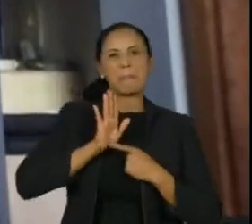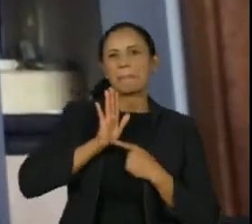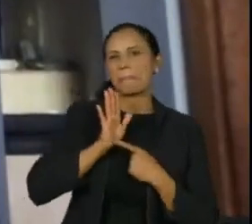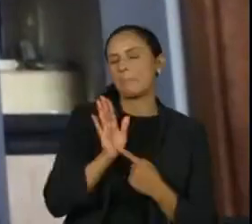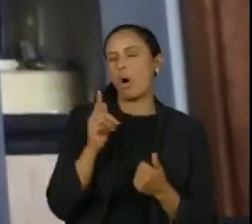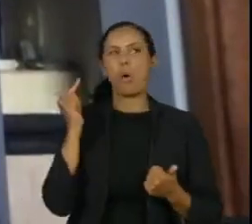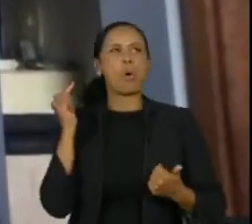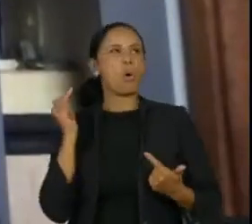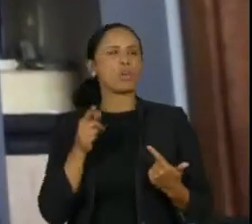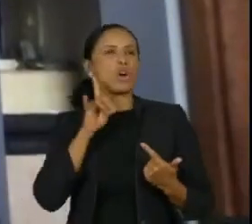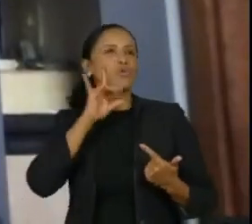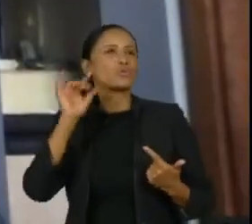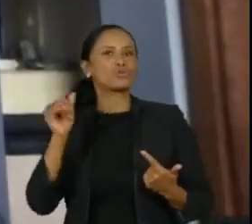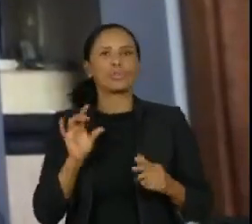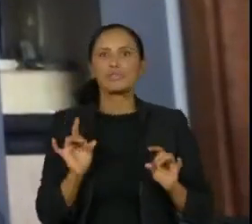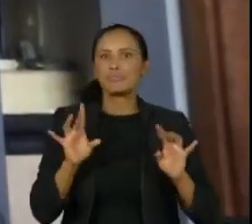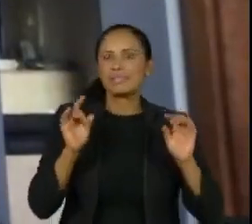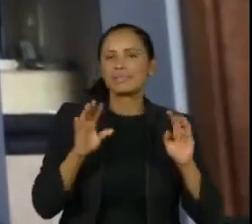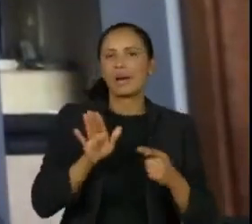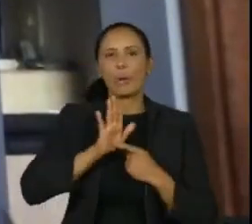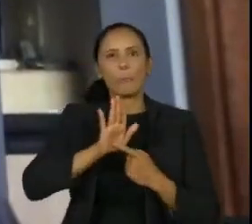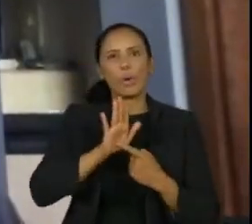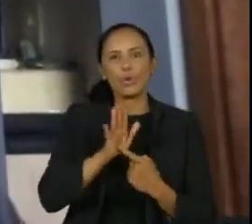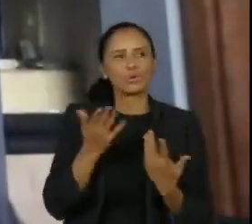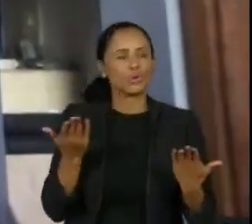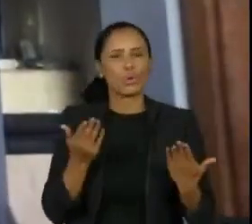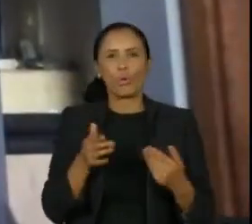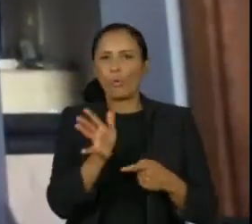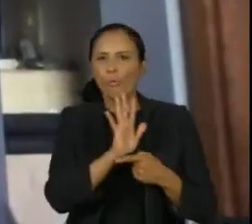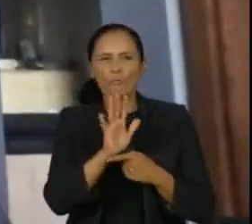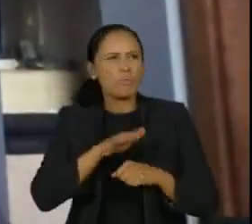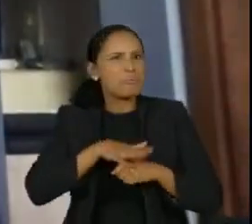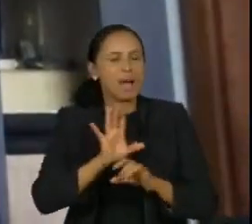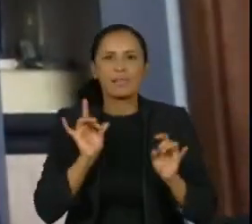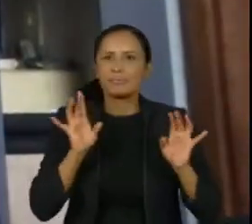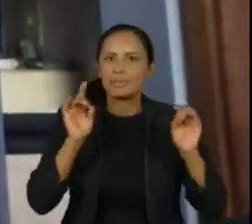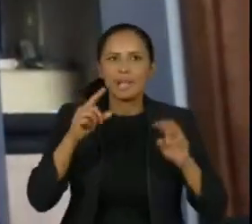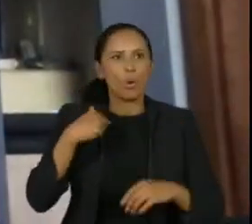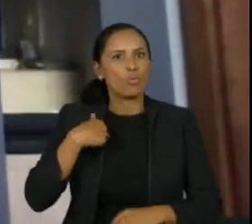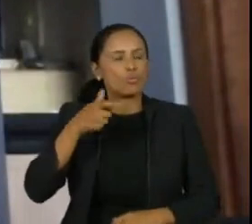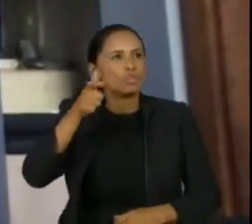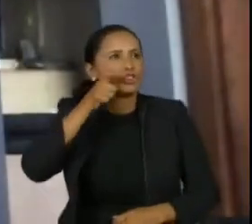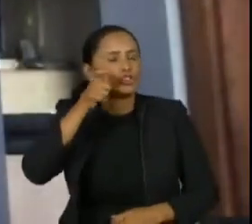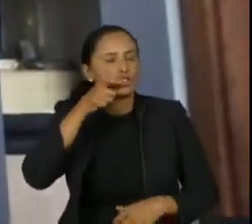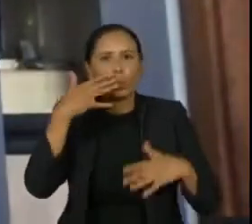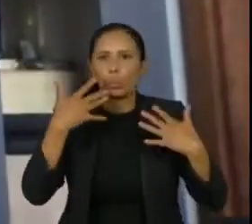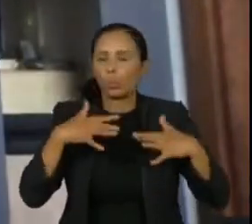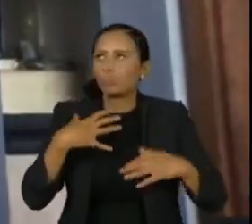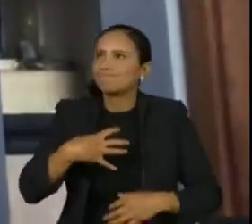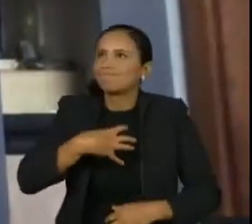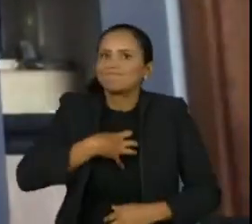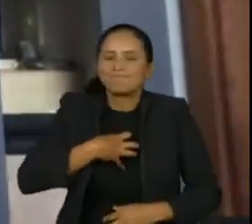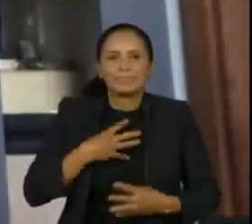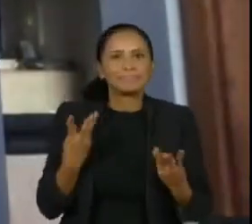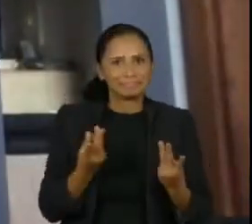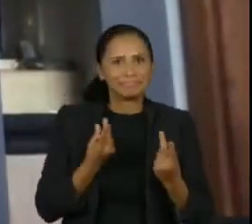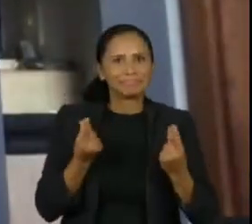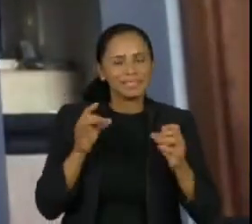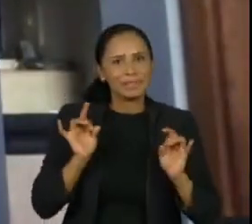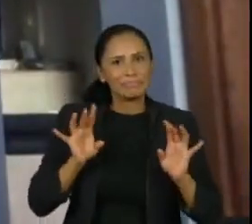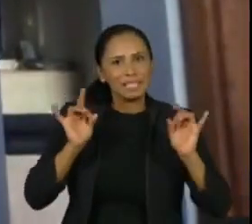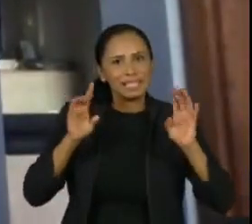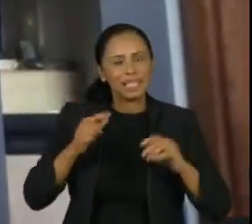Um dia ele passou Cinema Paradiso, foi um filme que me marcou muito naquele momento. E aí alguma coisa na minha